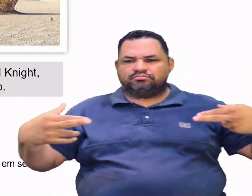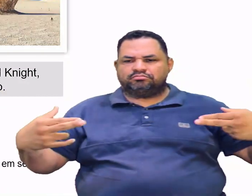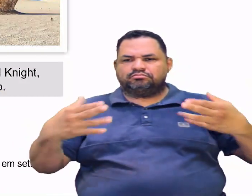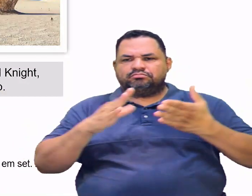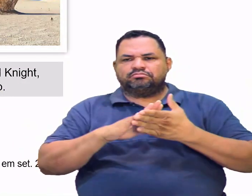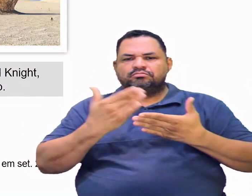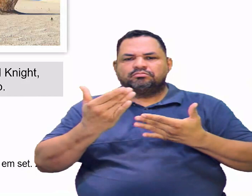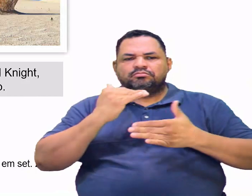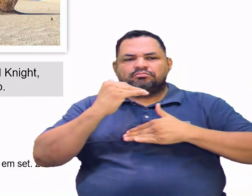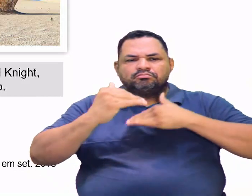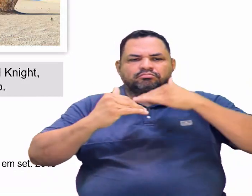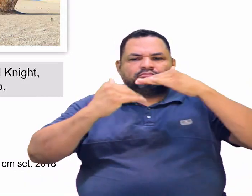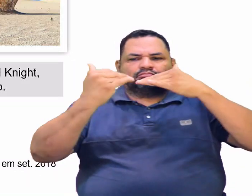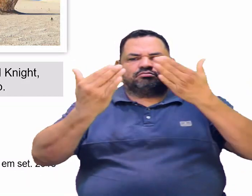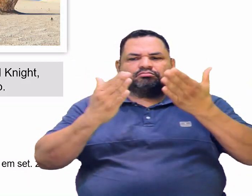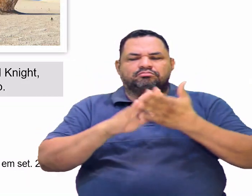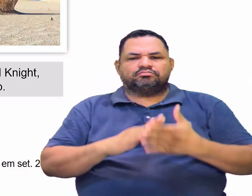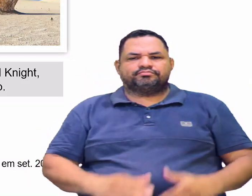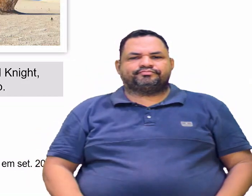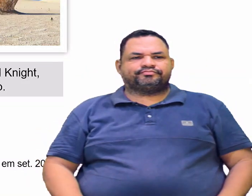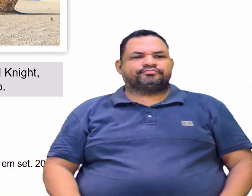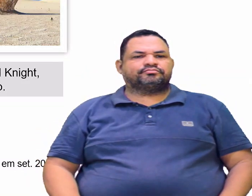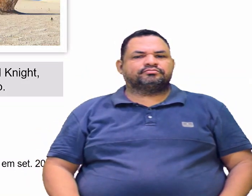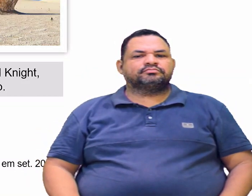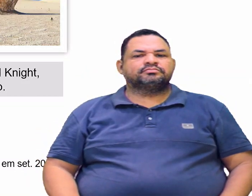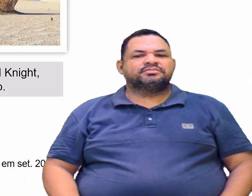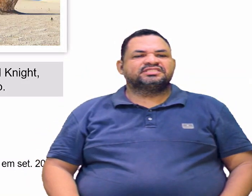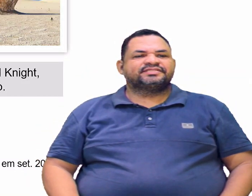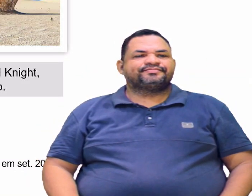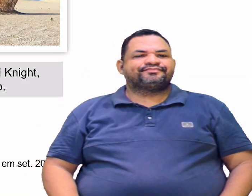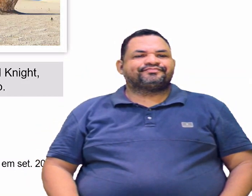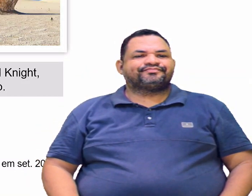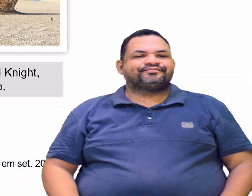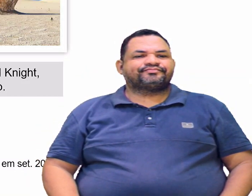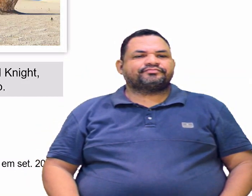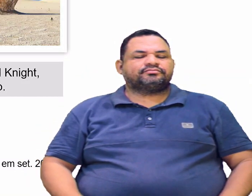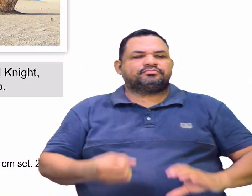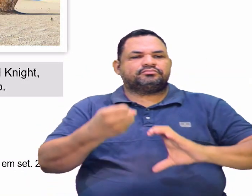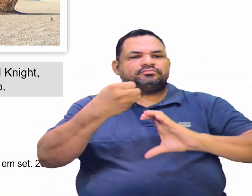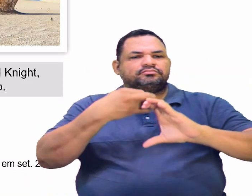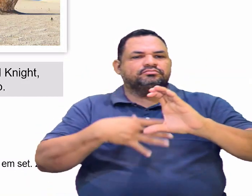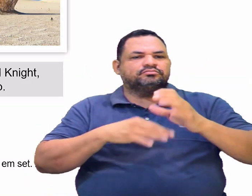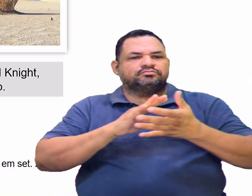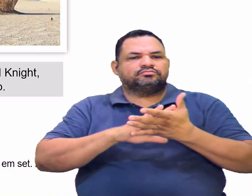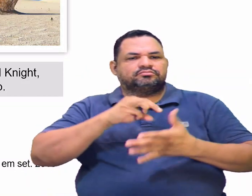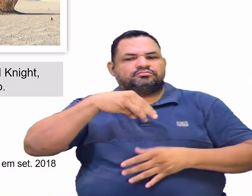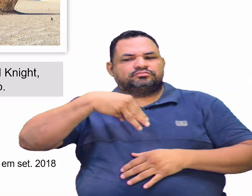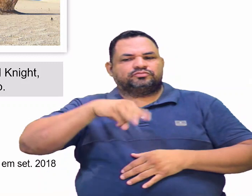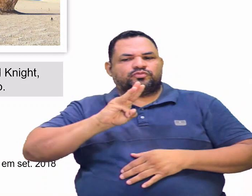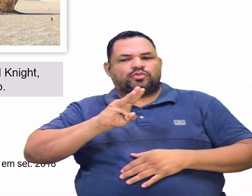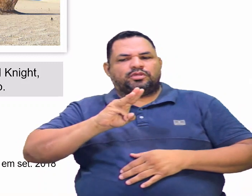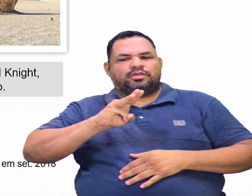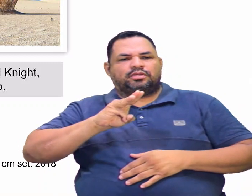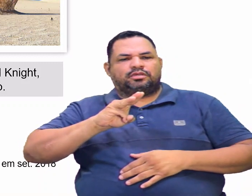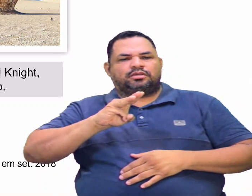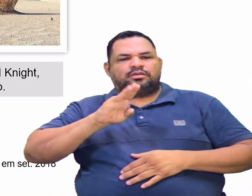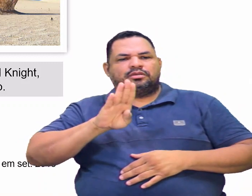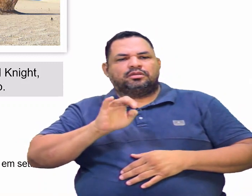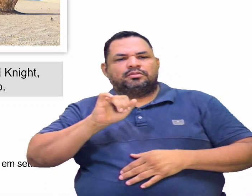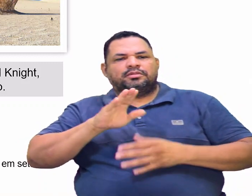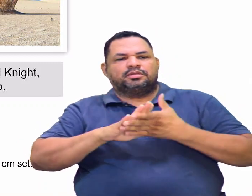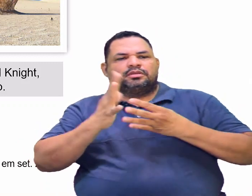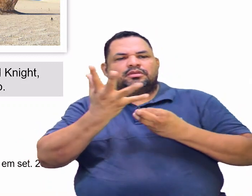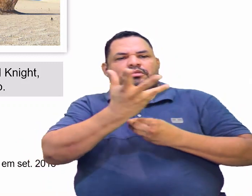estão ainda não abarcadas por ela. Então, as características da web art, da